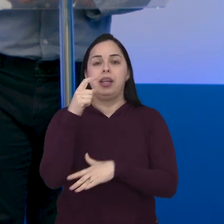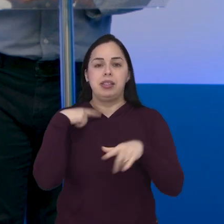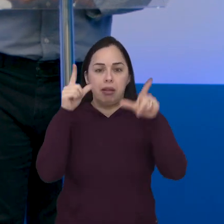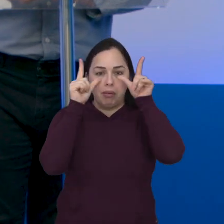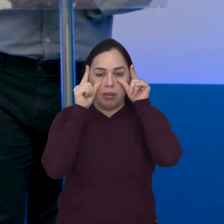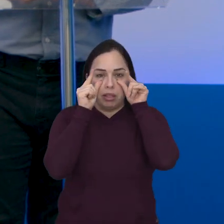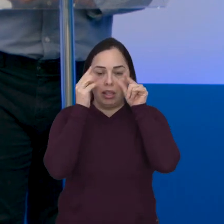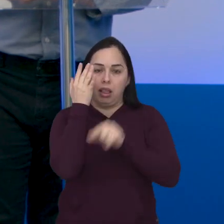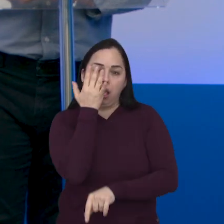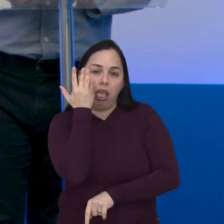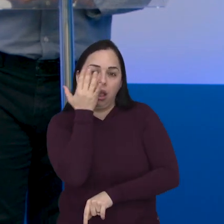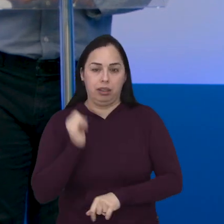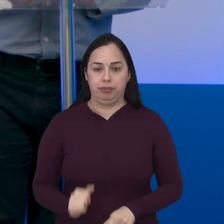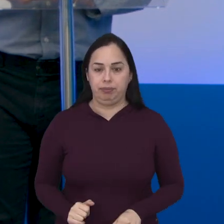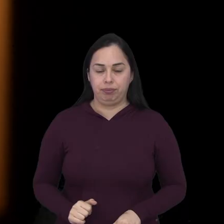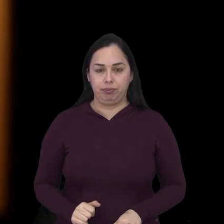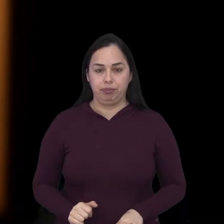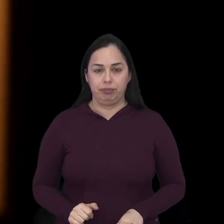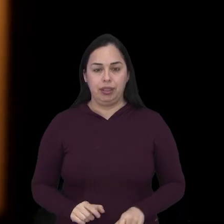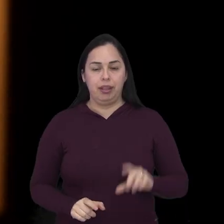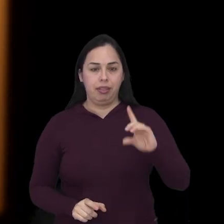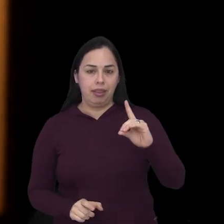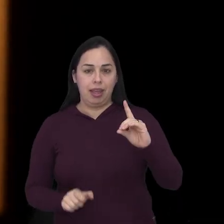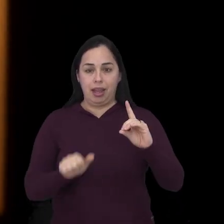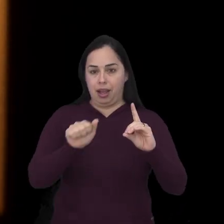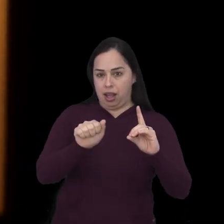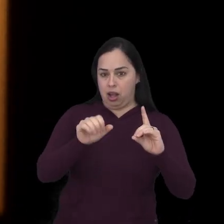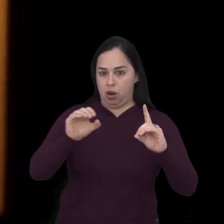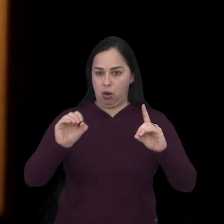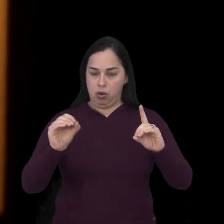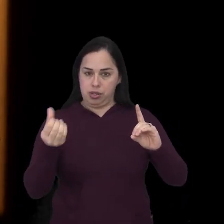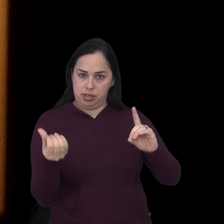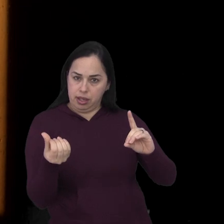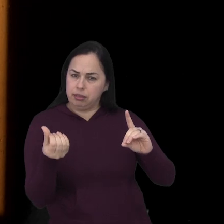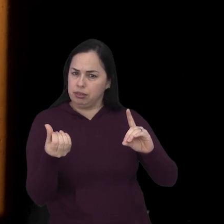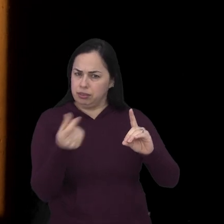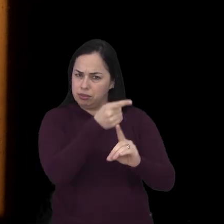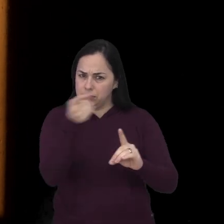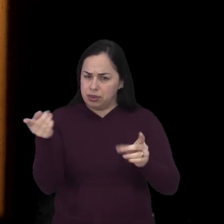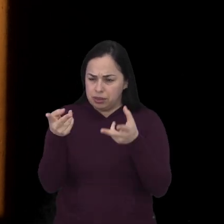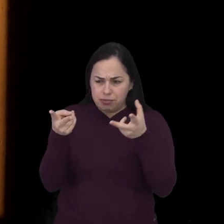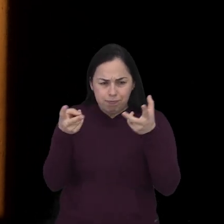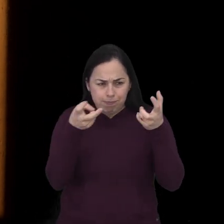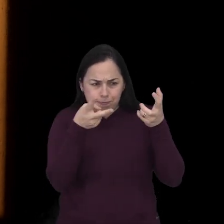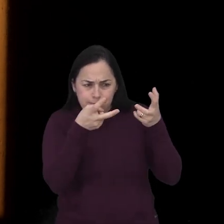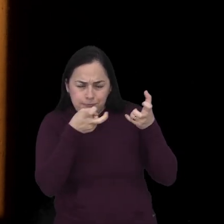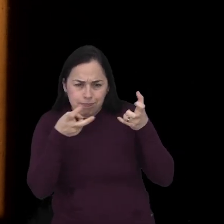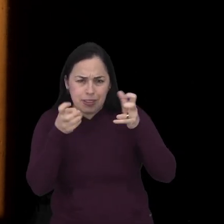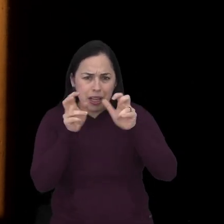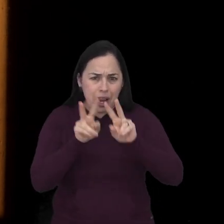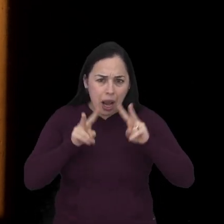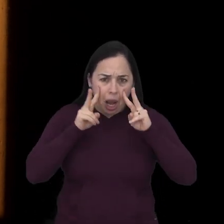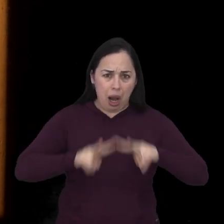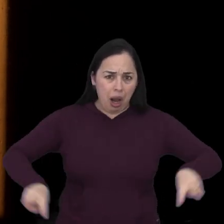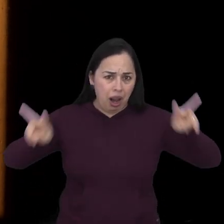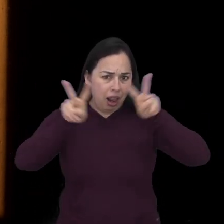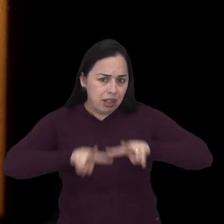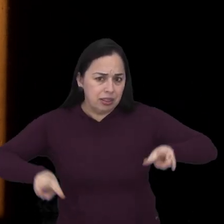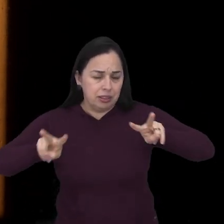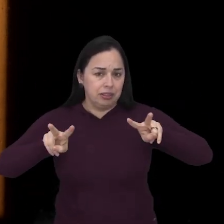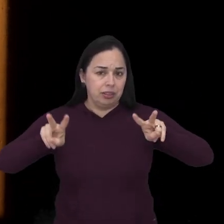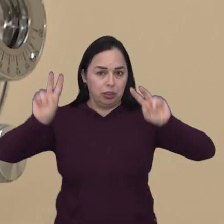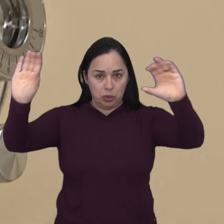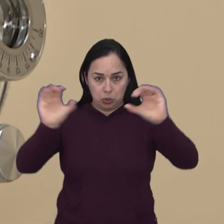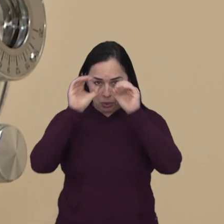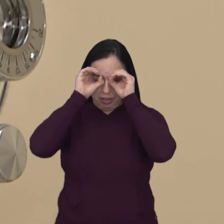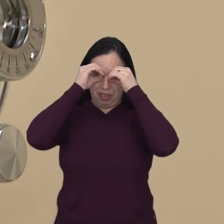como glaucoma e catarata. D, A, O e 6. Reconhecer o conjunto todo de letras e